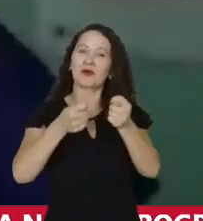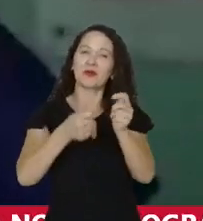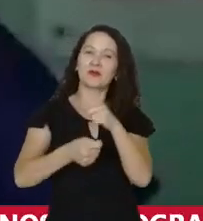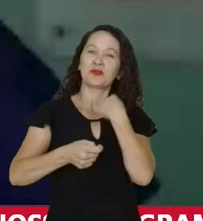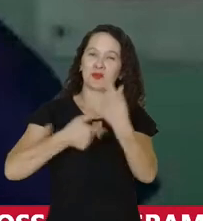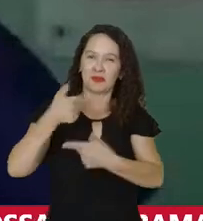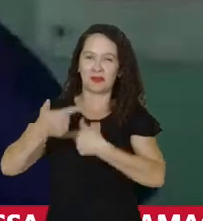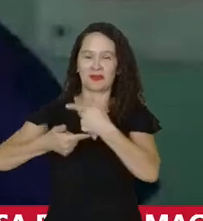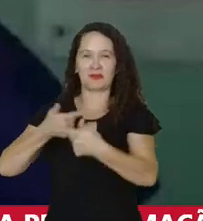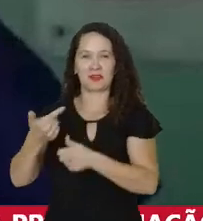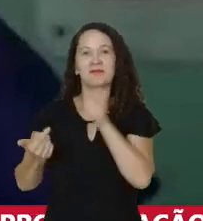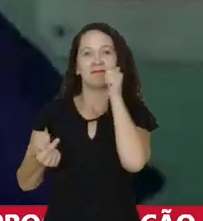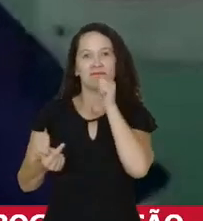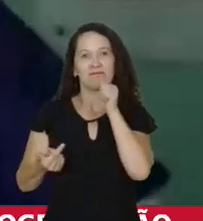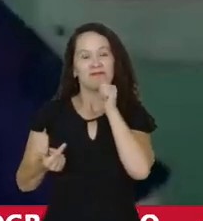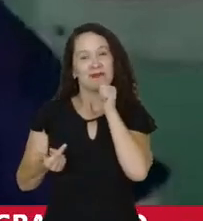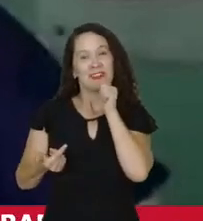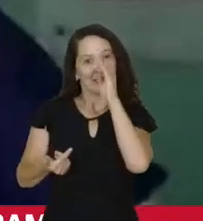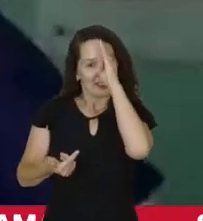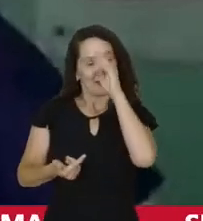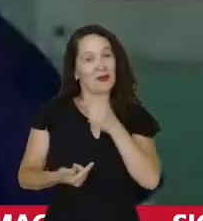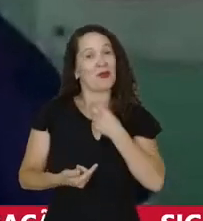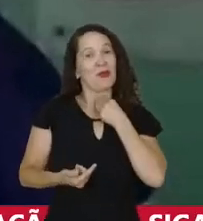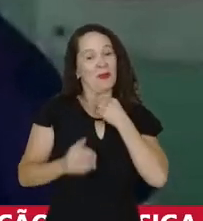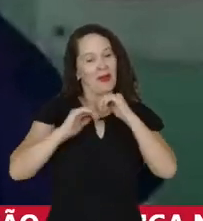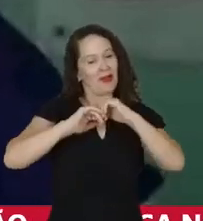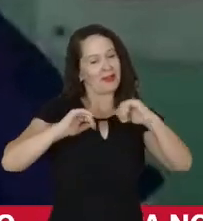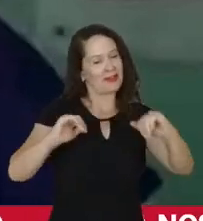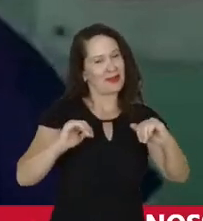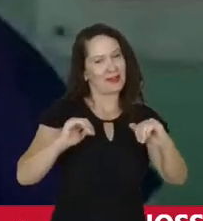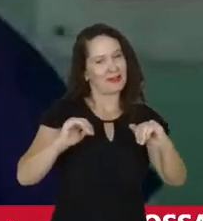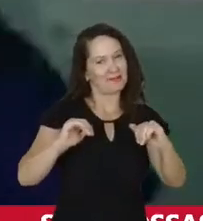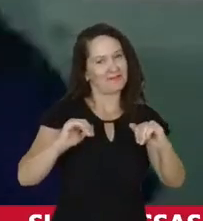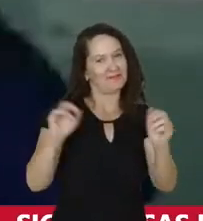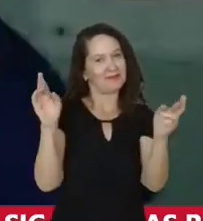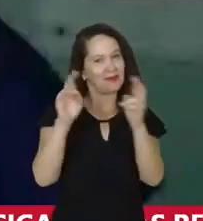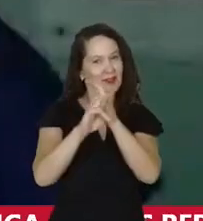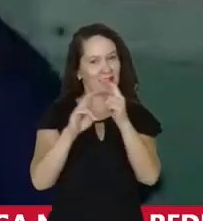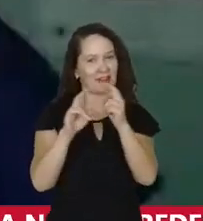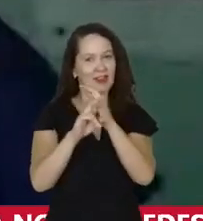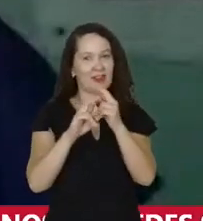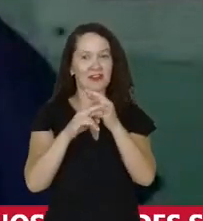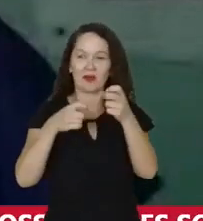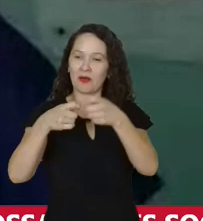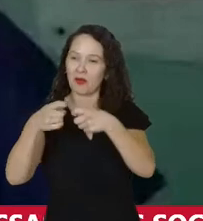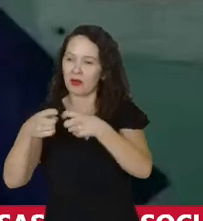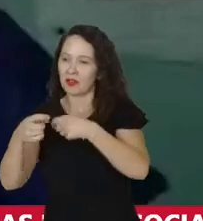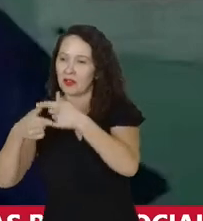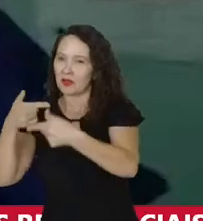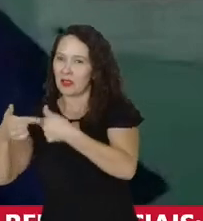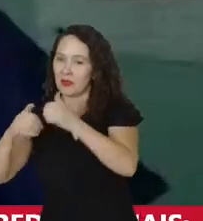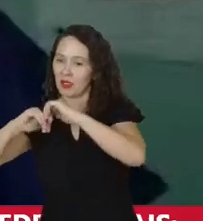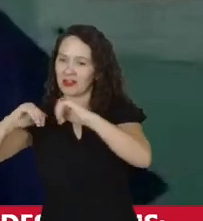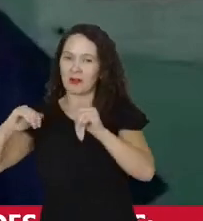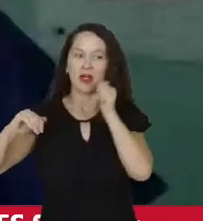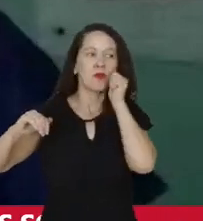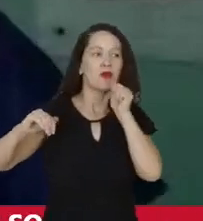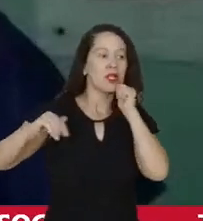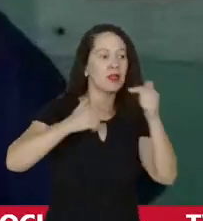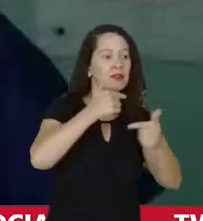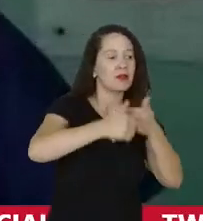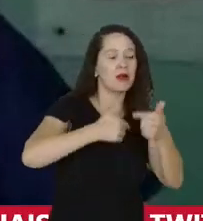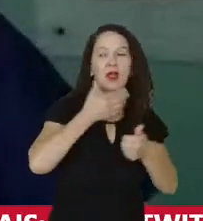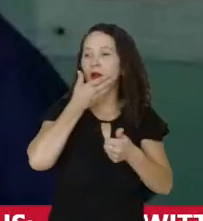nosso trabalho. E no caso das mulheres, a gente não pode separar isso da relação com a divisão sexual do trabalho, que